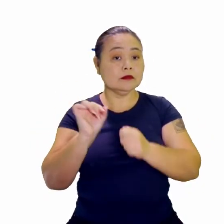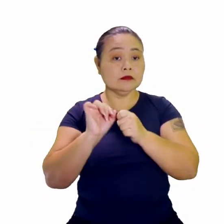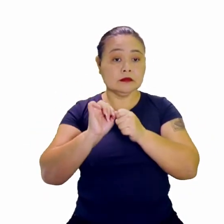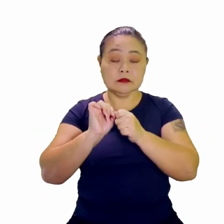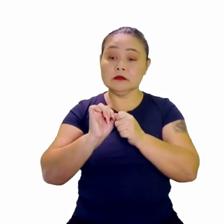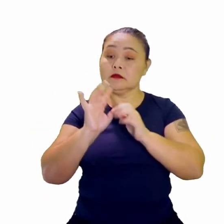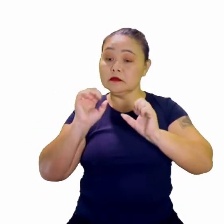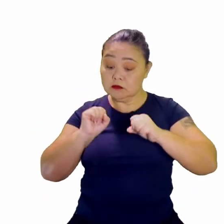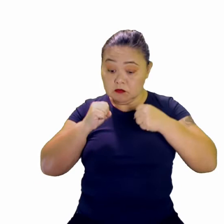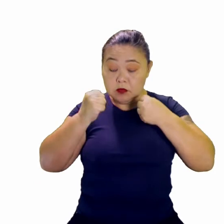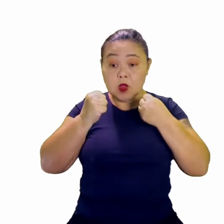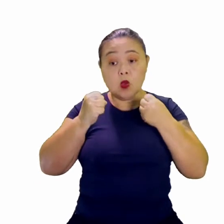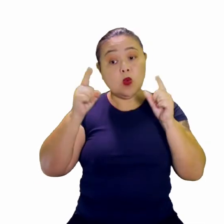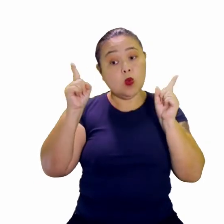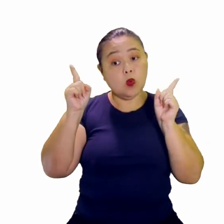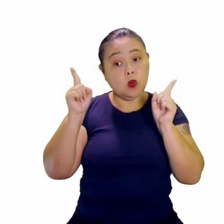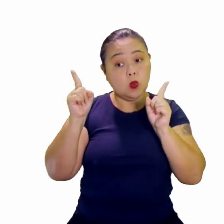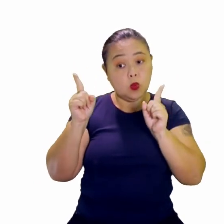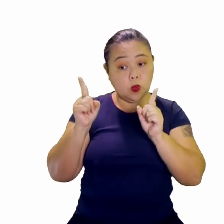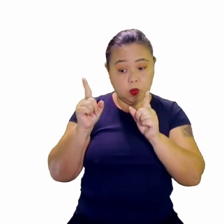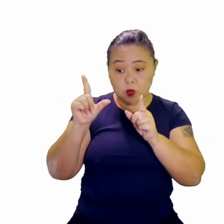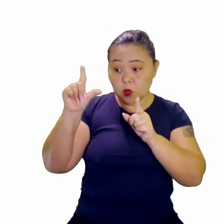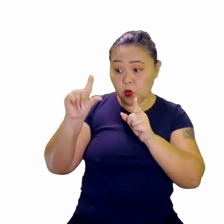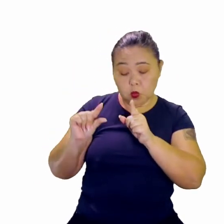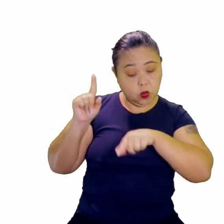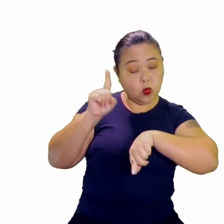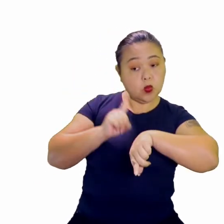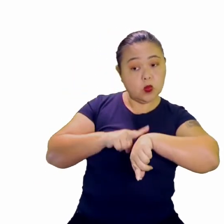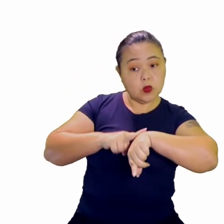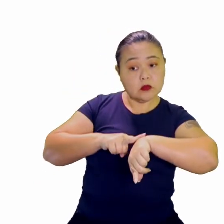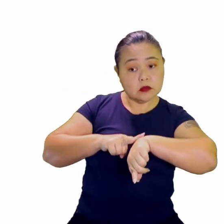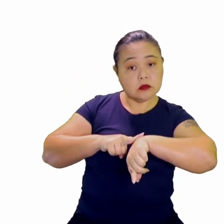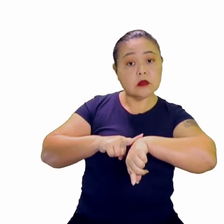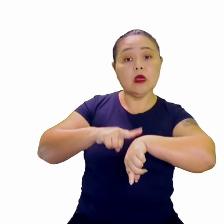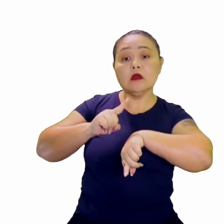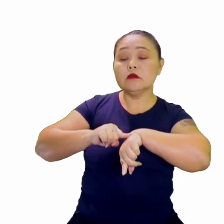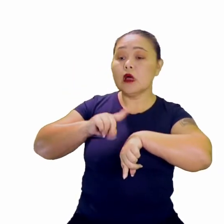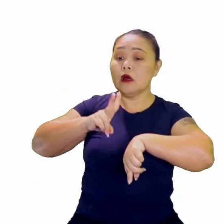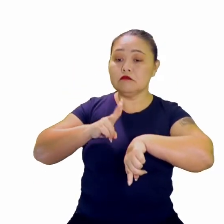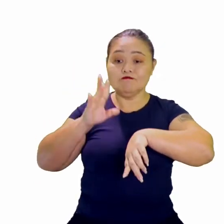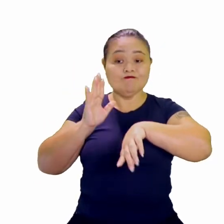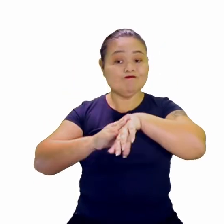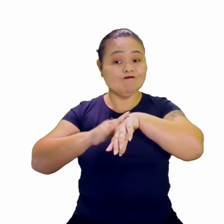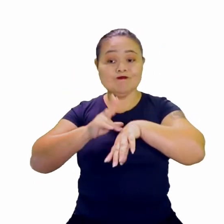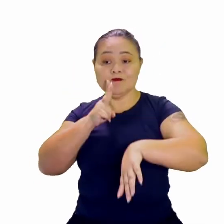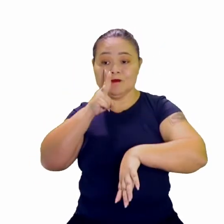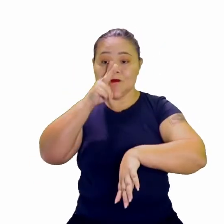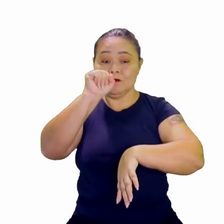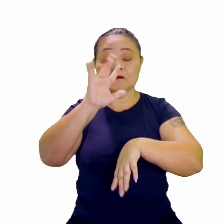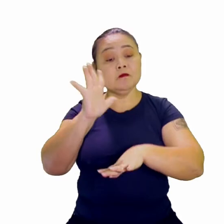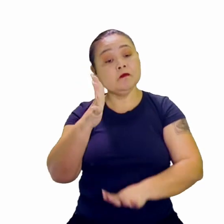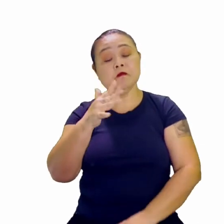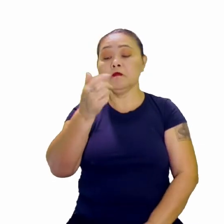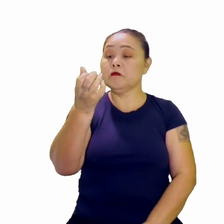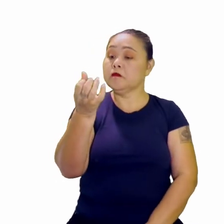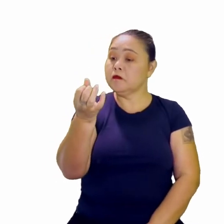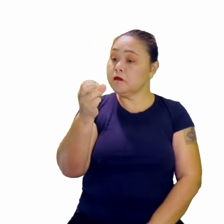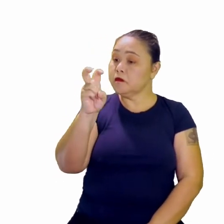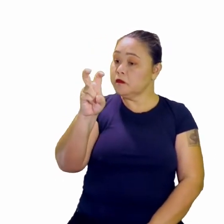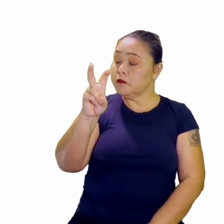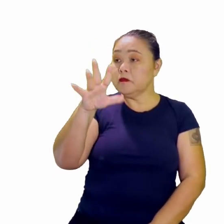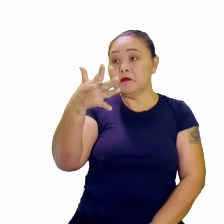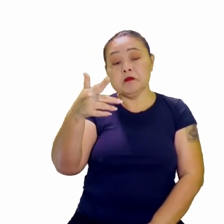curta duração e alta intensidade. Isso significa o quê? Que é de 60% a 70%,